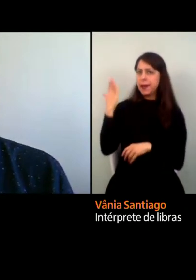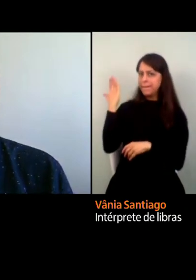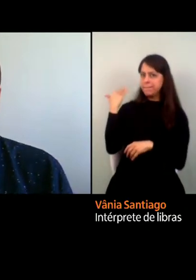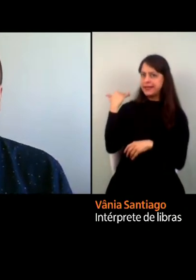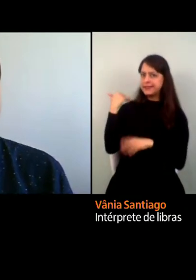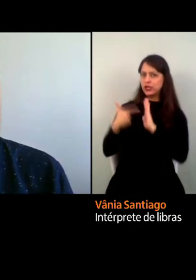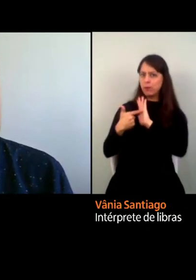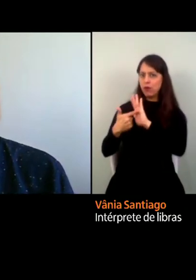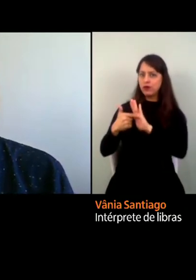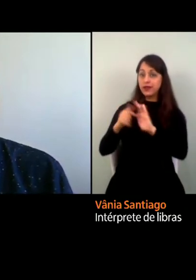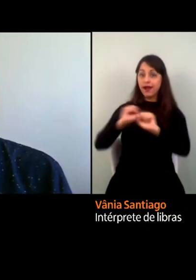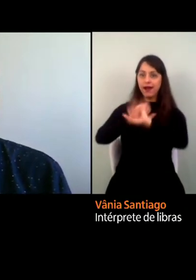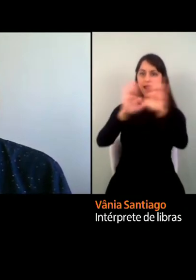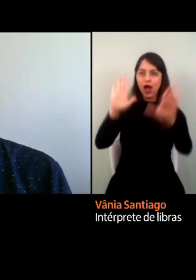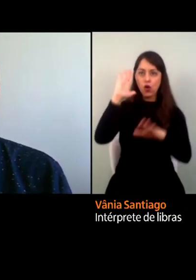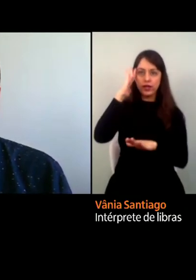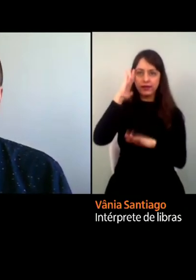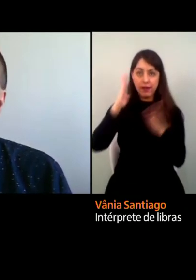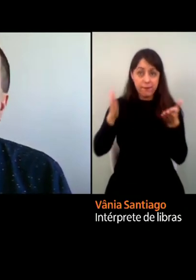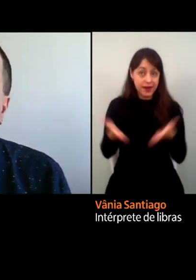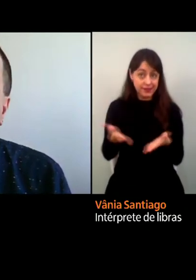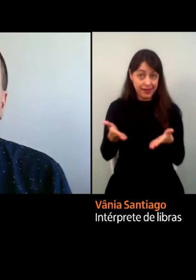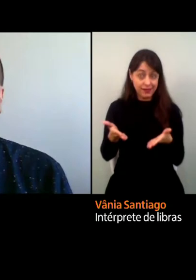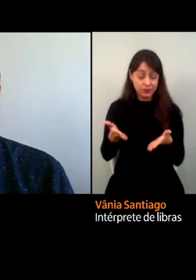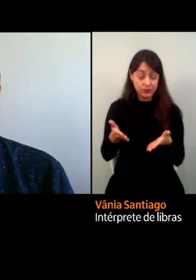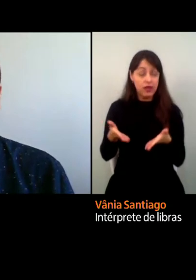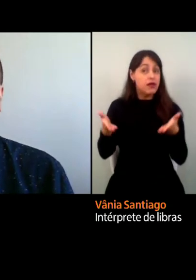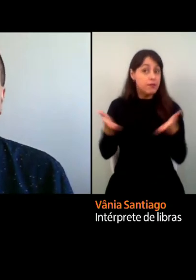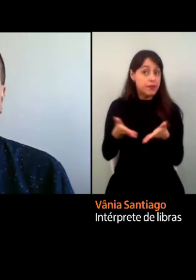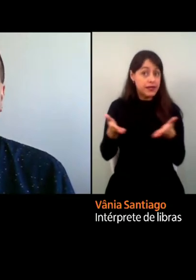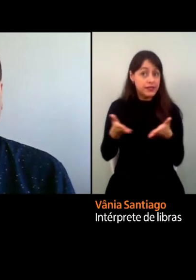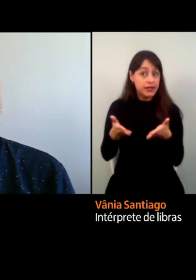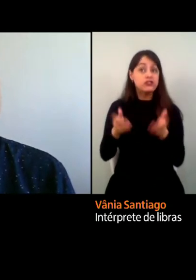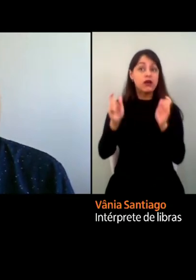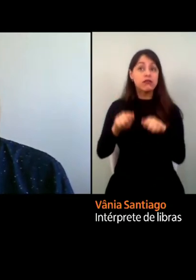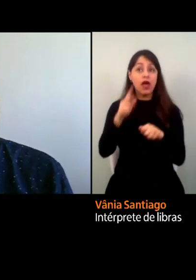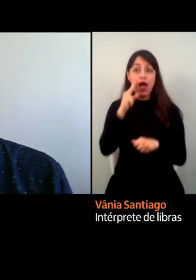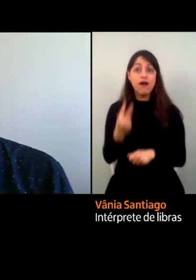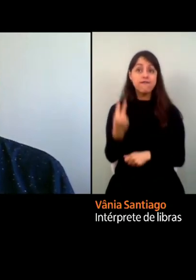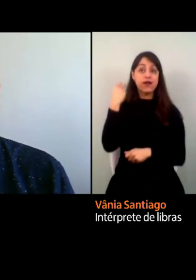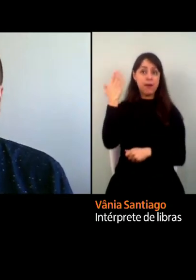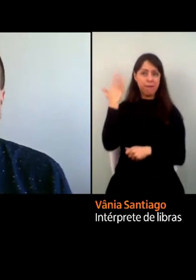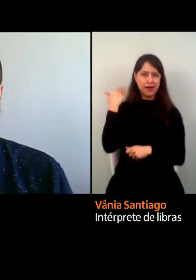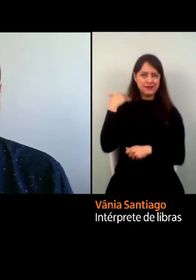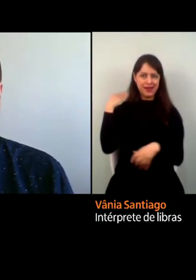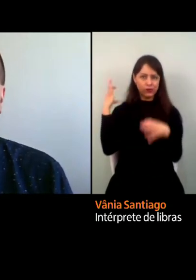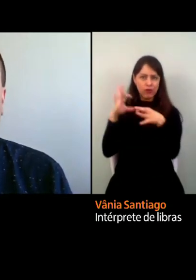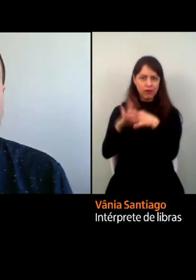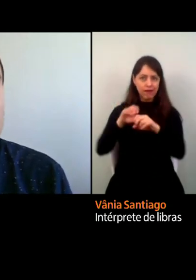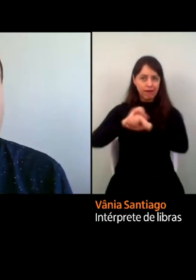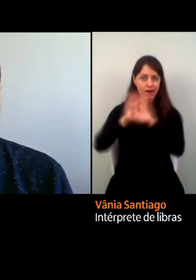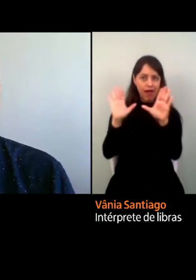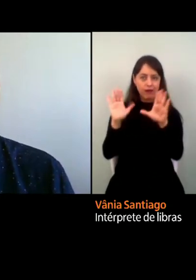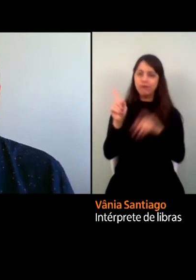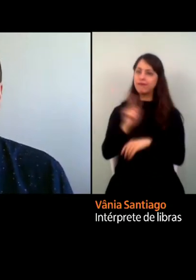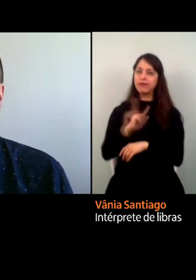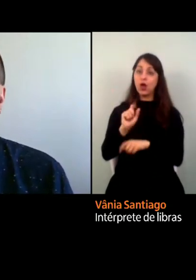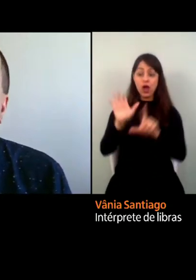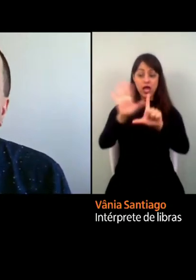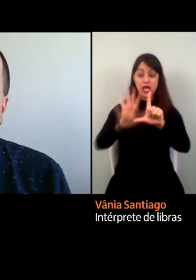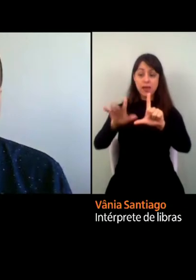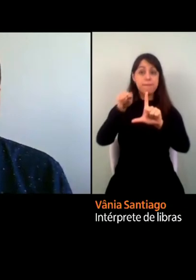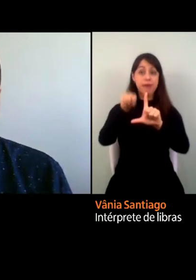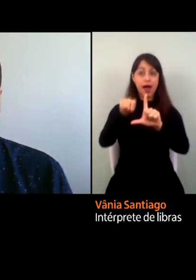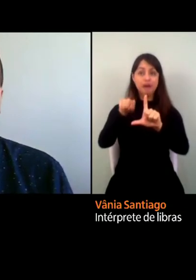passado. Uma imagem, ao contrário, é aquilo em que o outrora encontra o agora